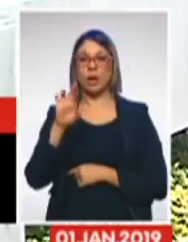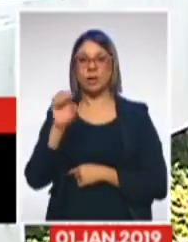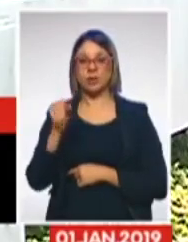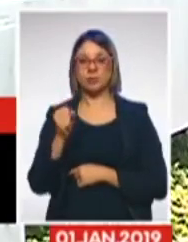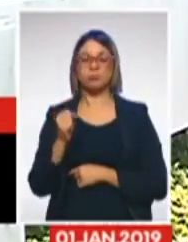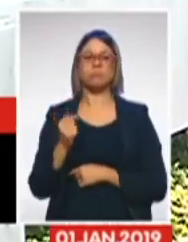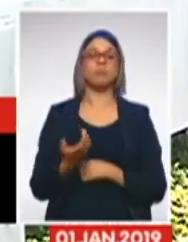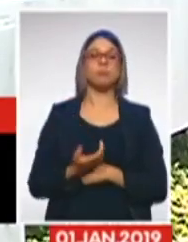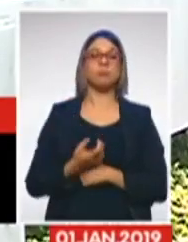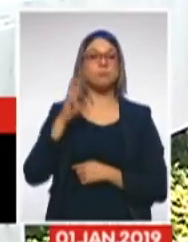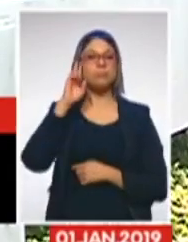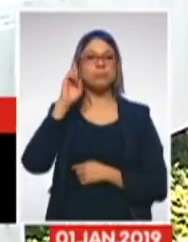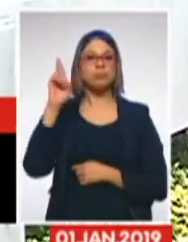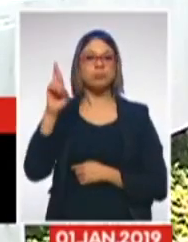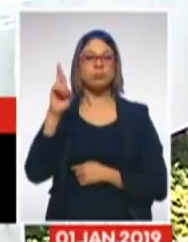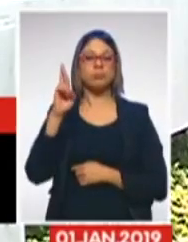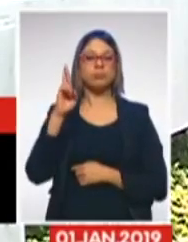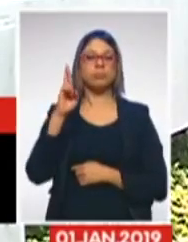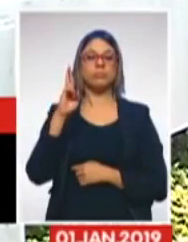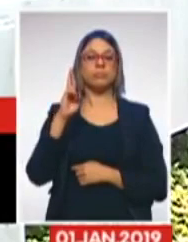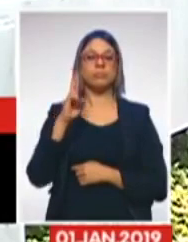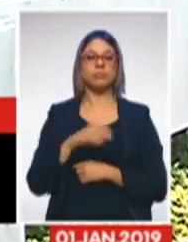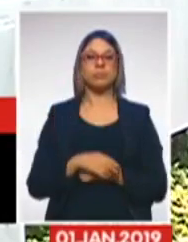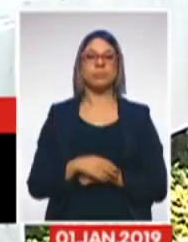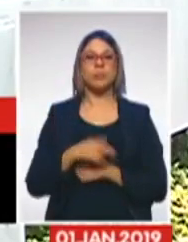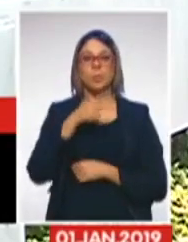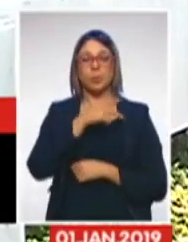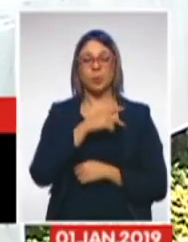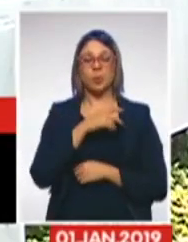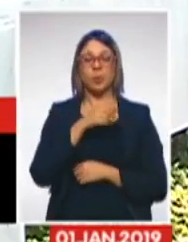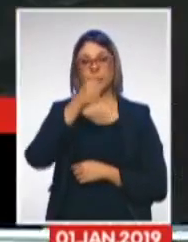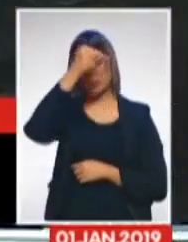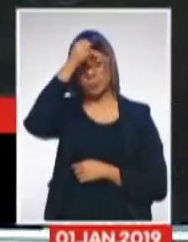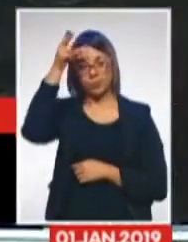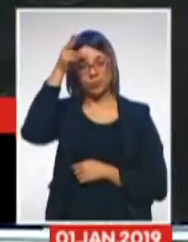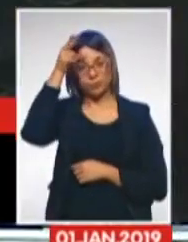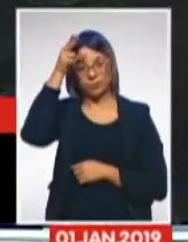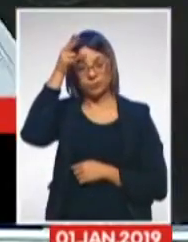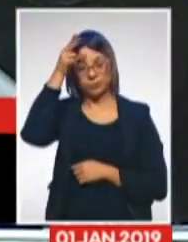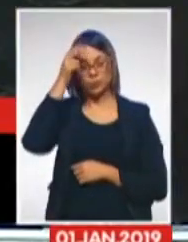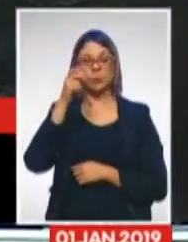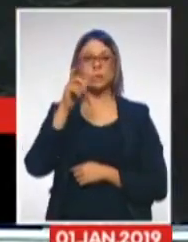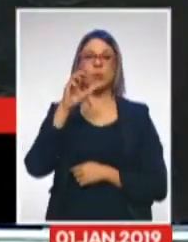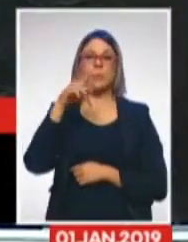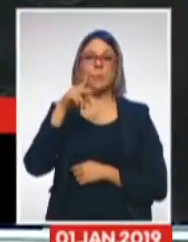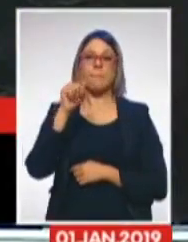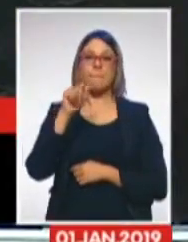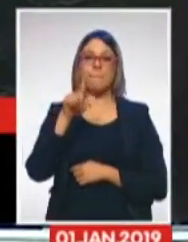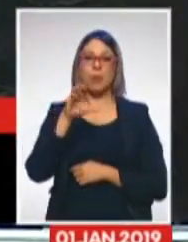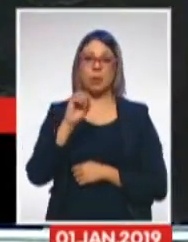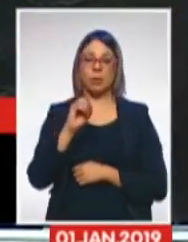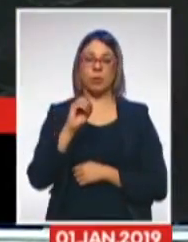Excelentíssimo Senhor Prefeito Municipal de Belo Horizonte em exercício, Paulo Lamac,